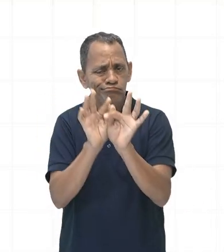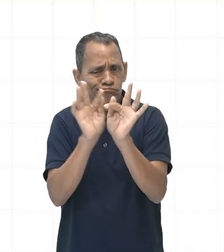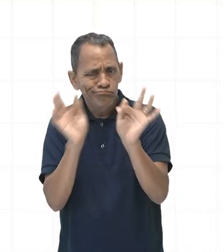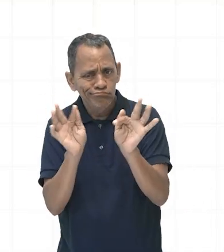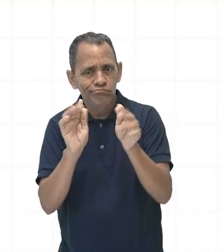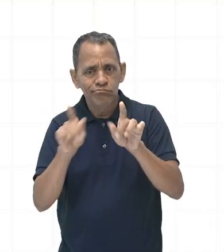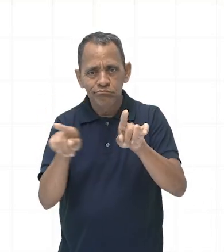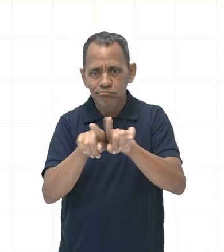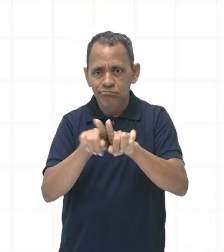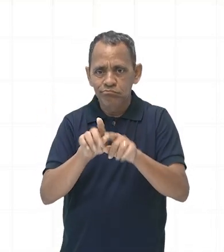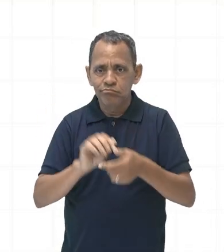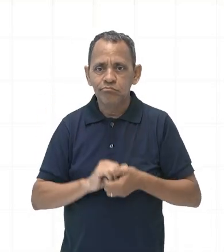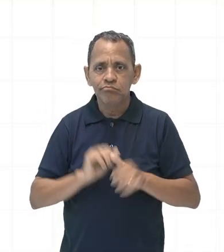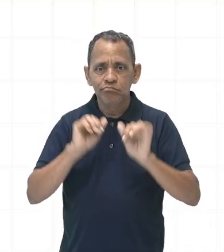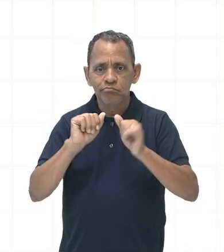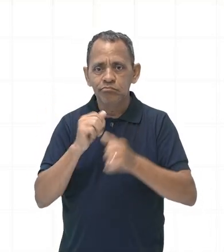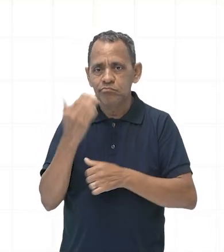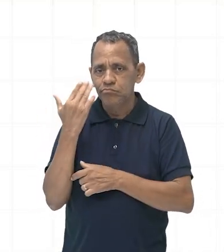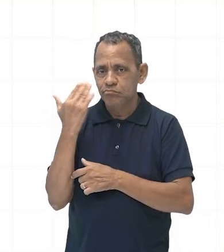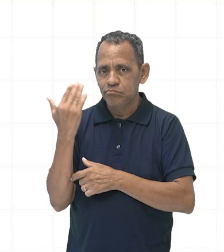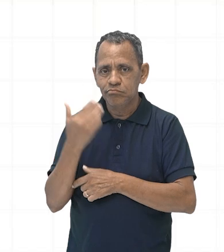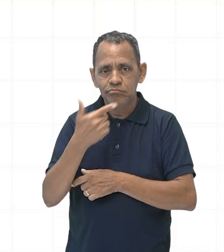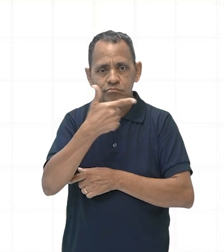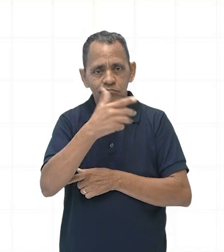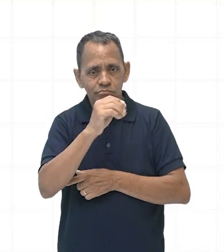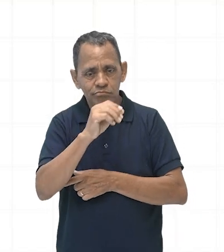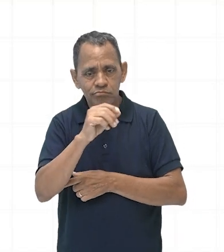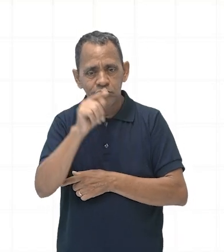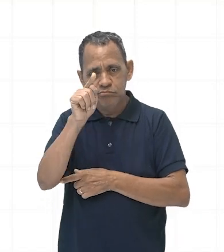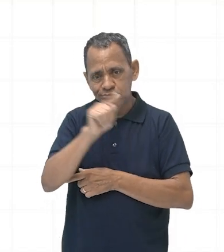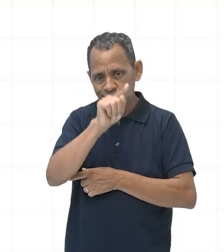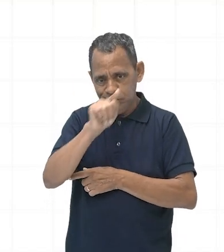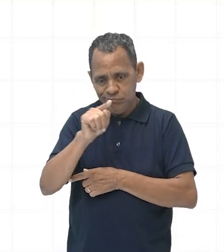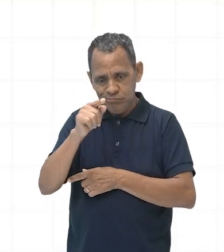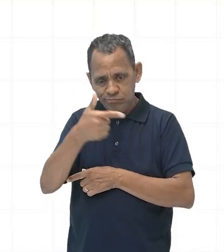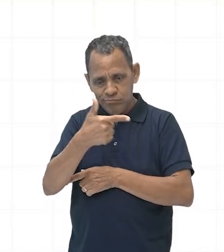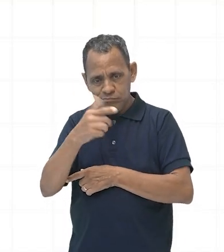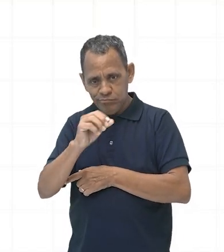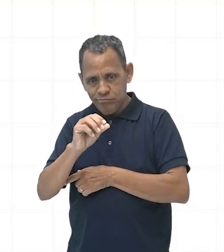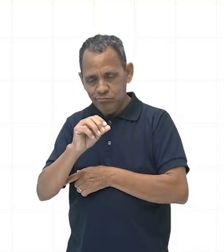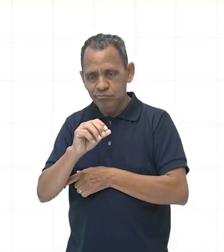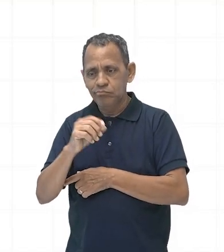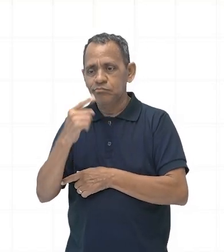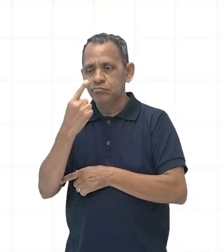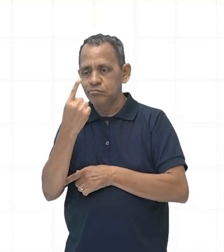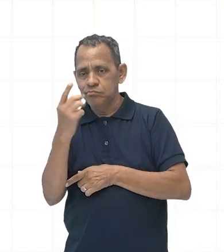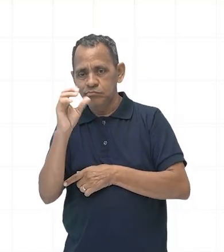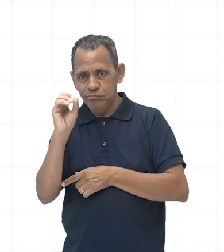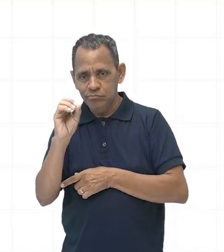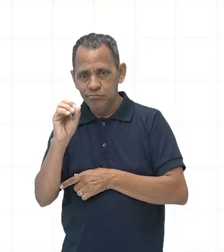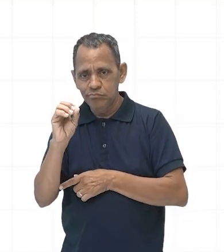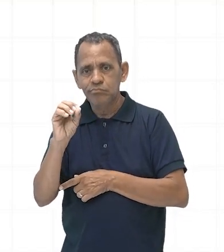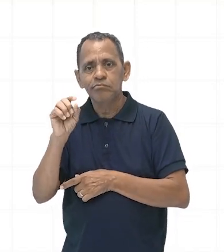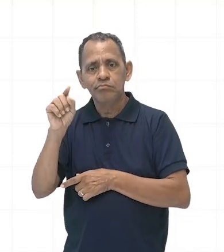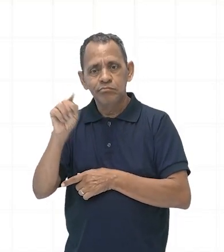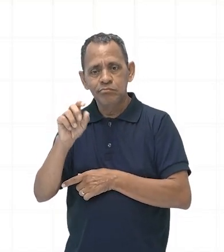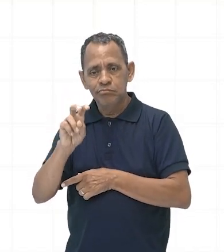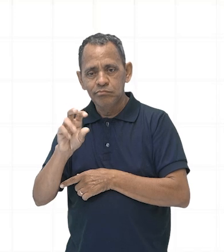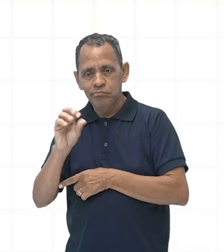simplificados. Poderia simplificar aqui, ó, o 20 com o 20, esse 10 com esse 50, então